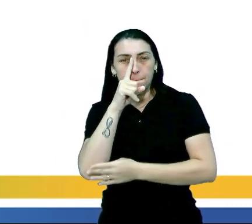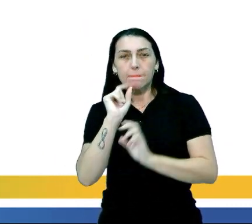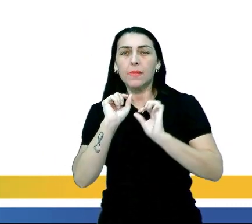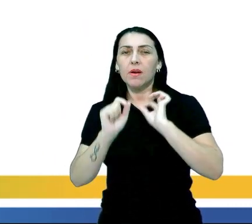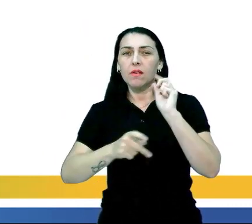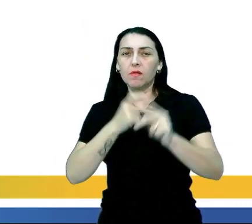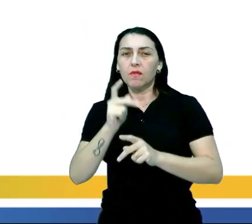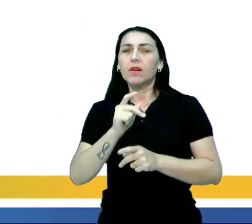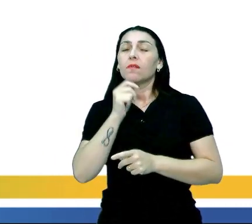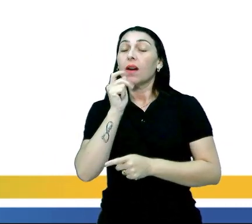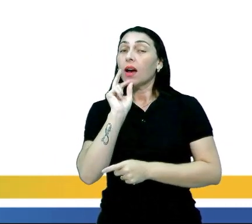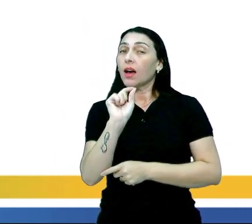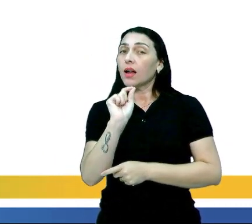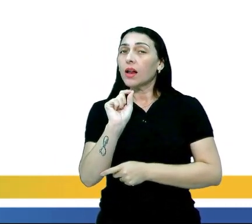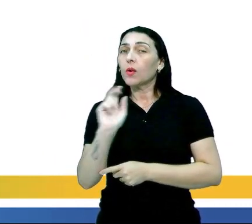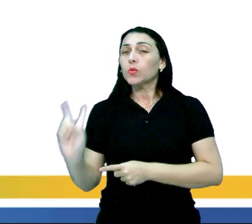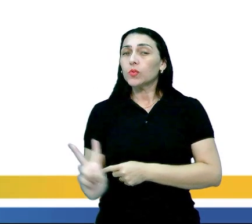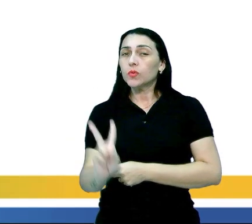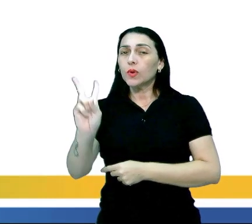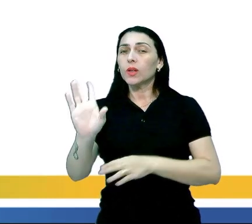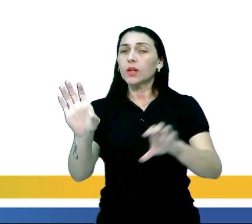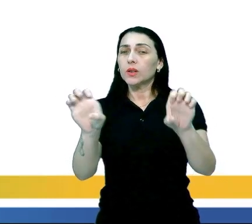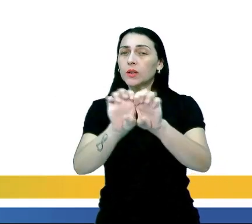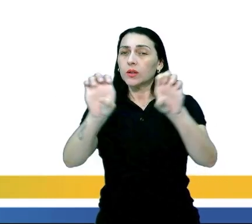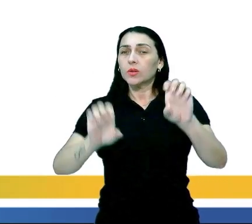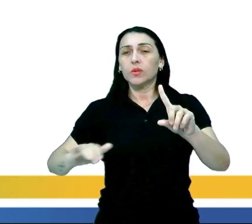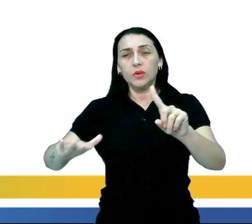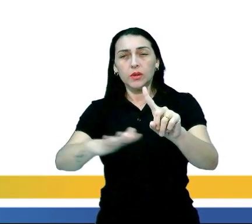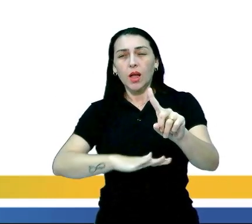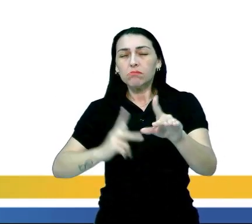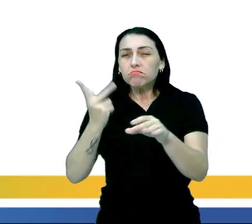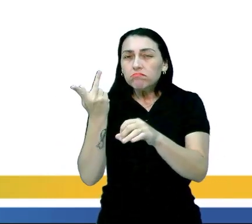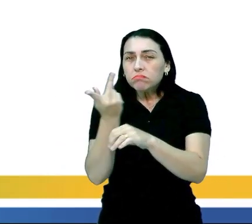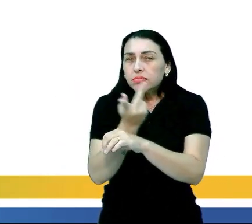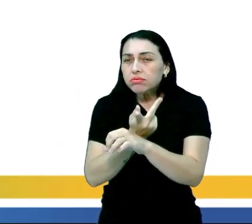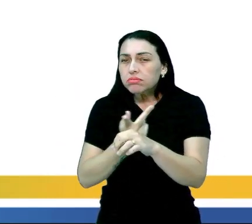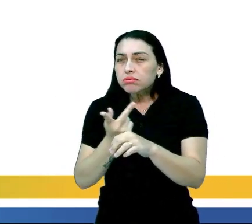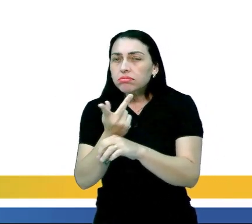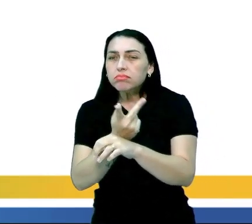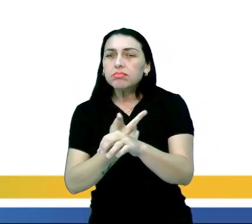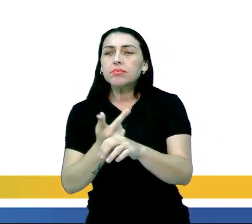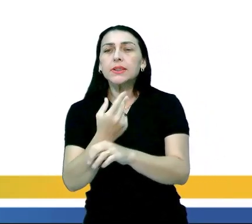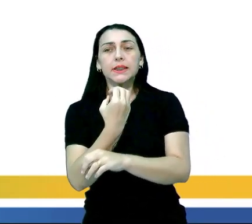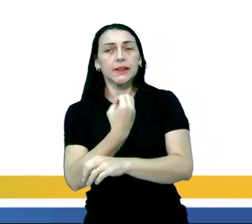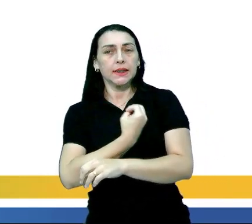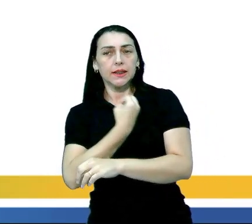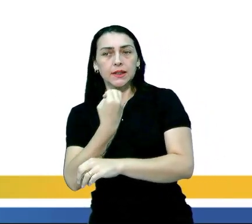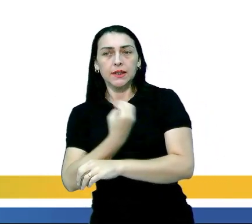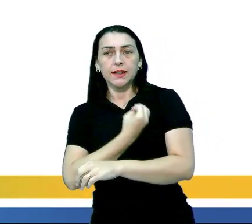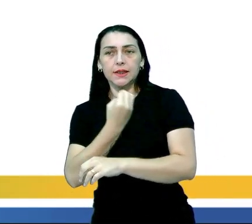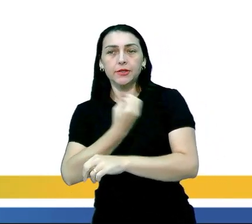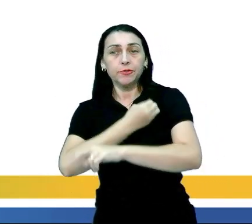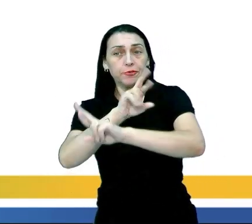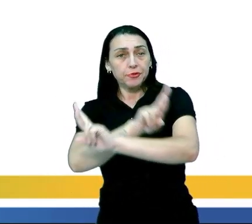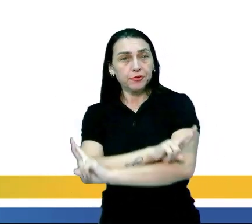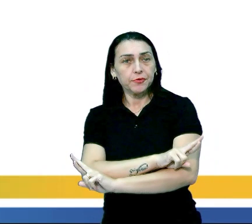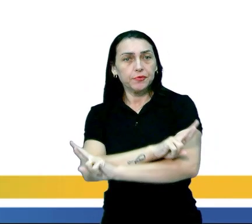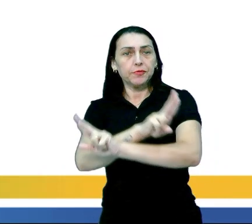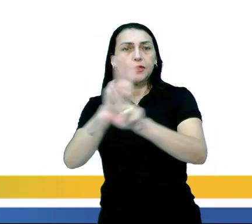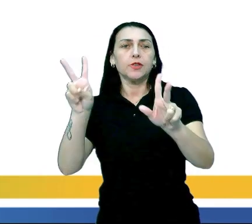é o mesmo que reafirmar os valores e estruturas da sociedade que busca